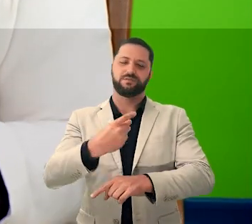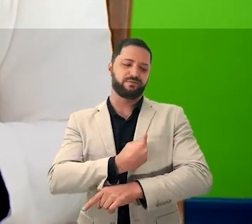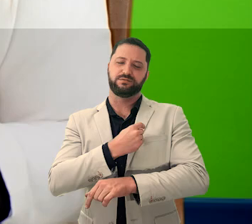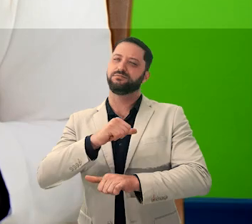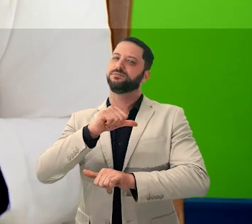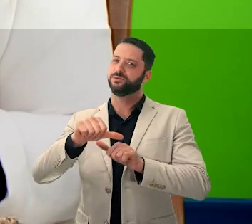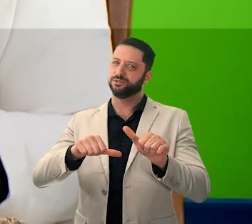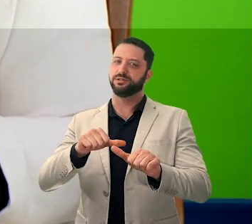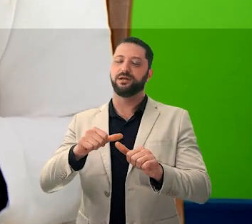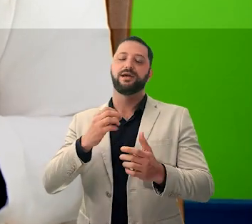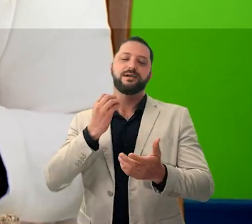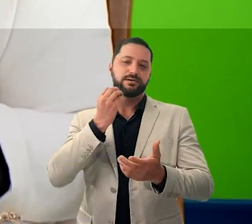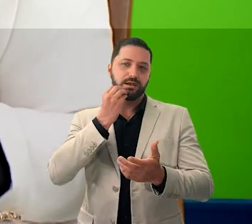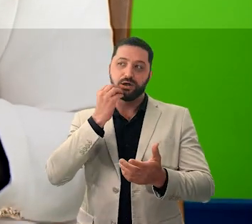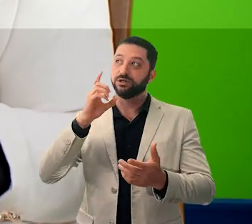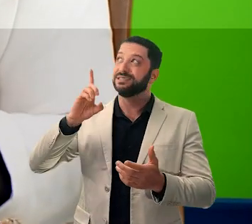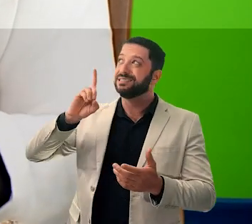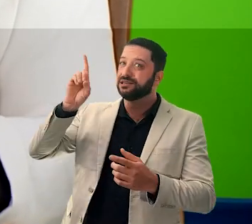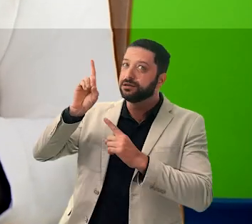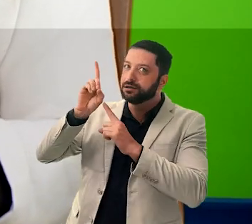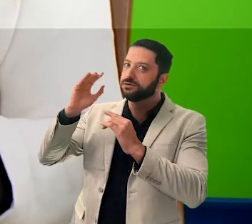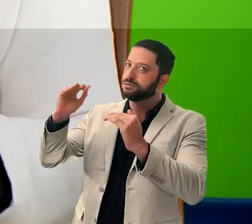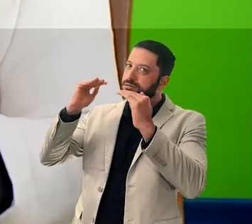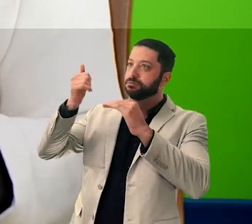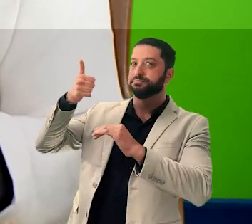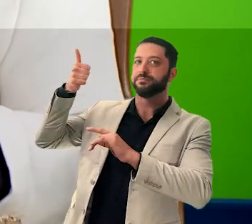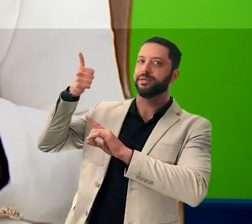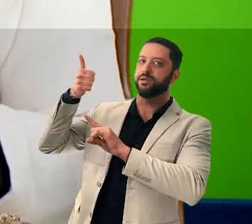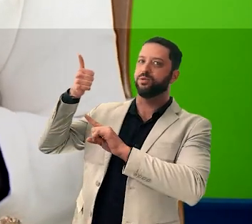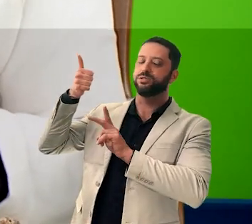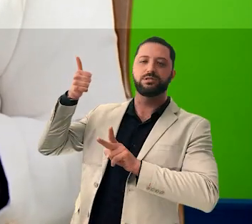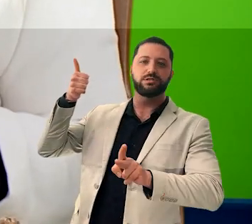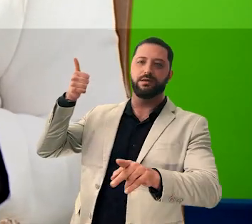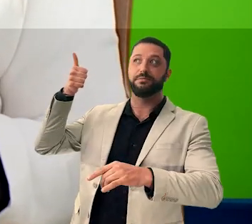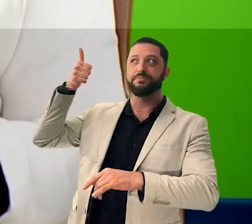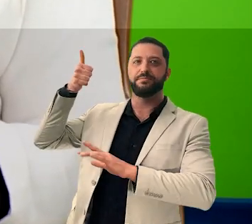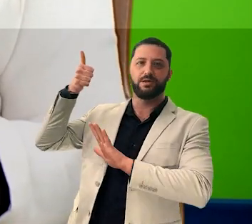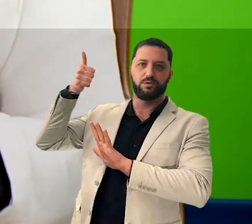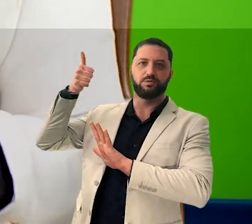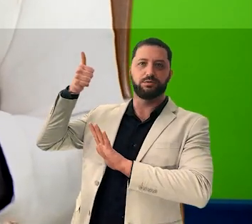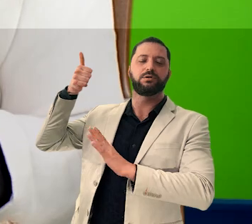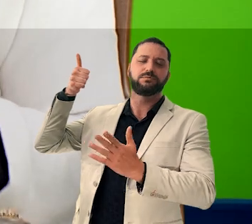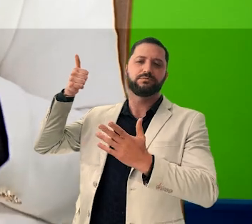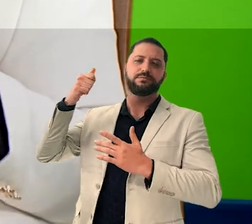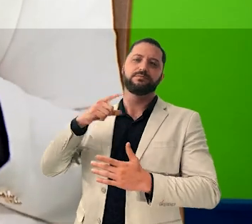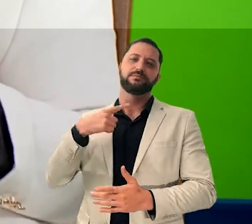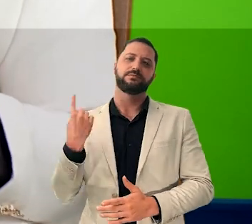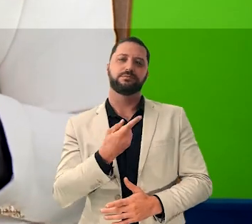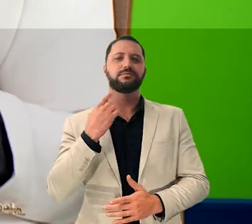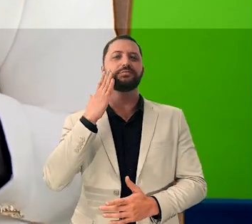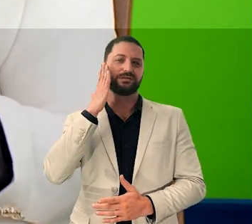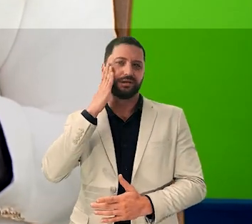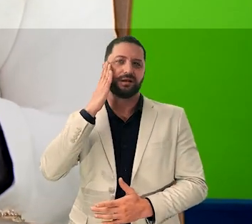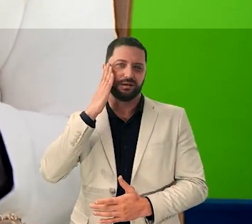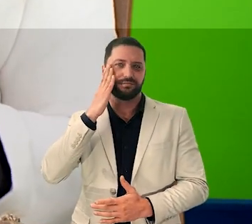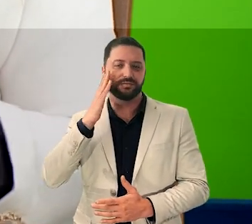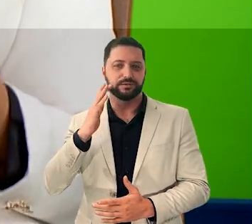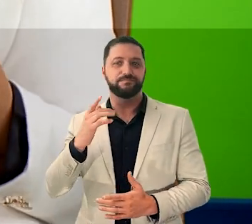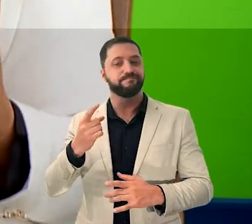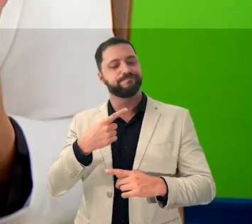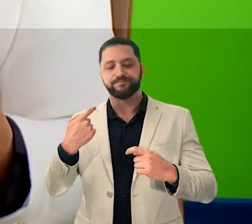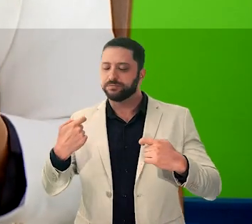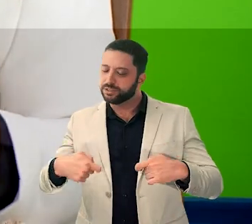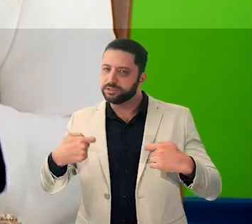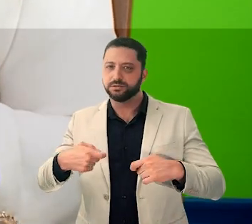sua vida. Claro, acima de Deus, né? Que a gente, em primeiro lugar, é Deus. Mas a gente sabe que a